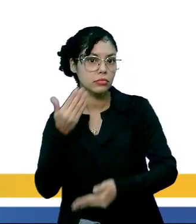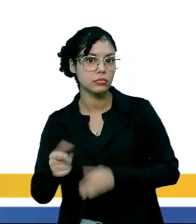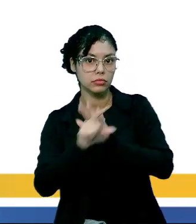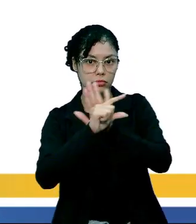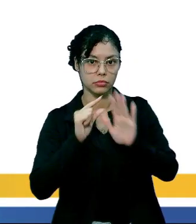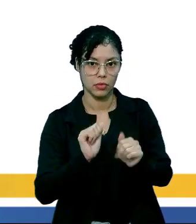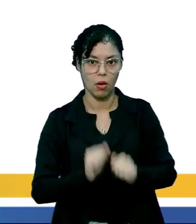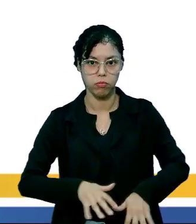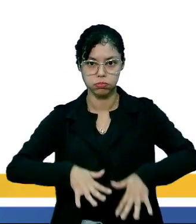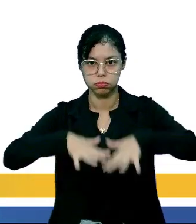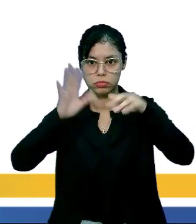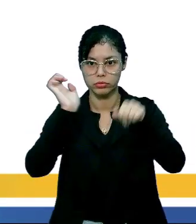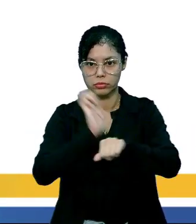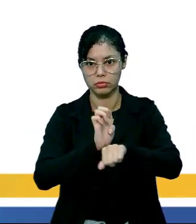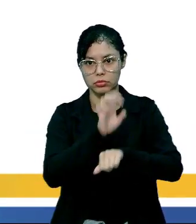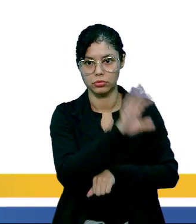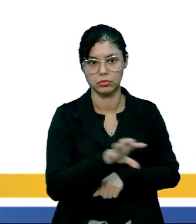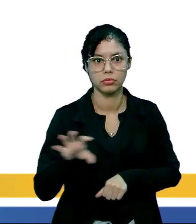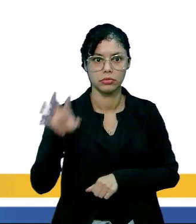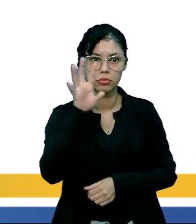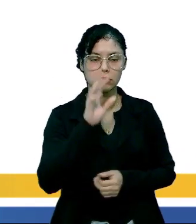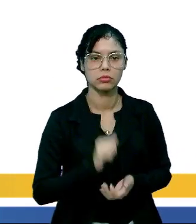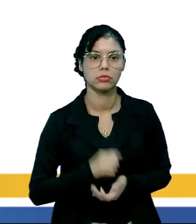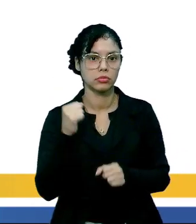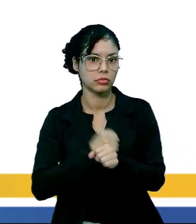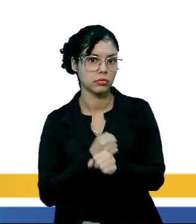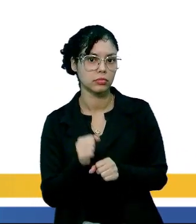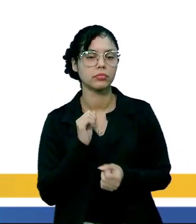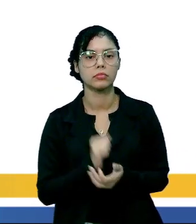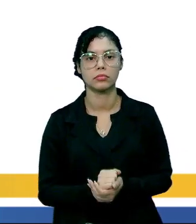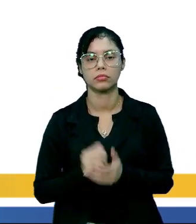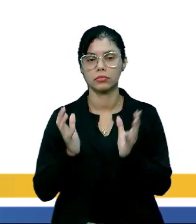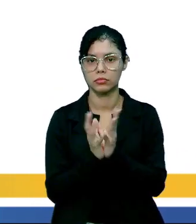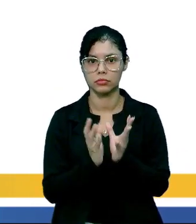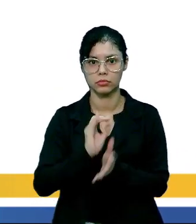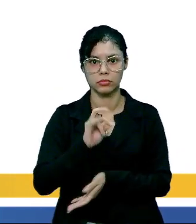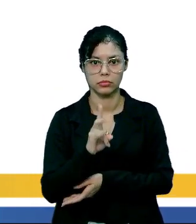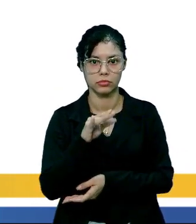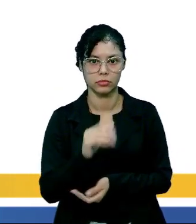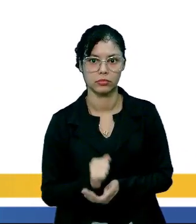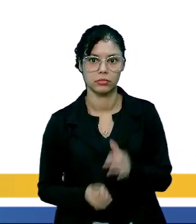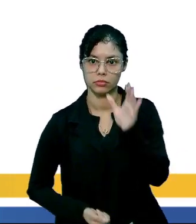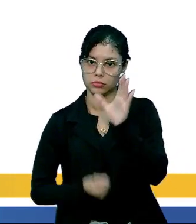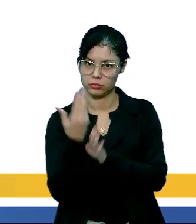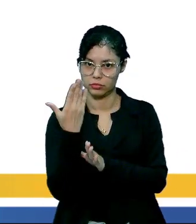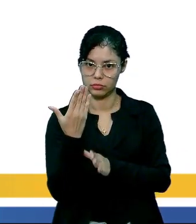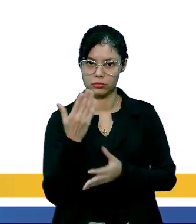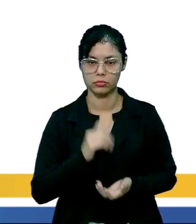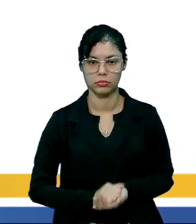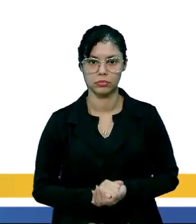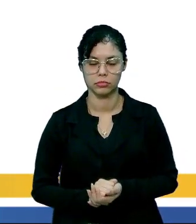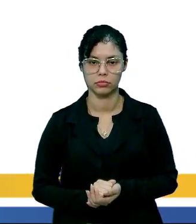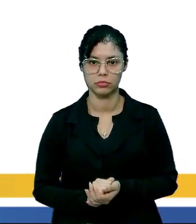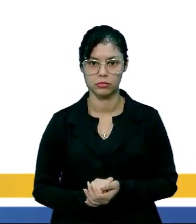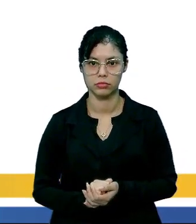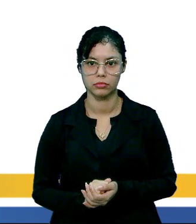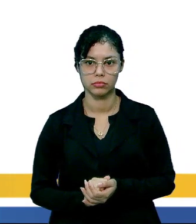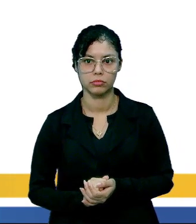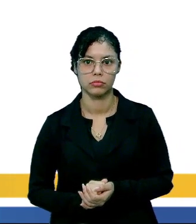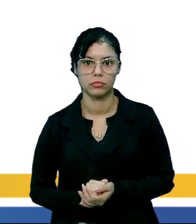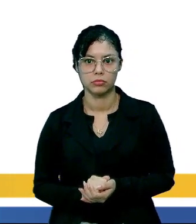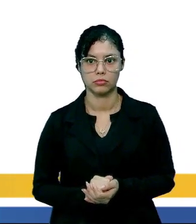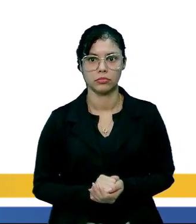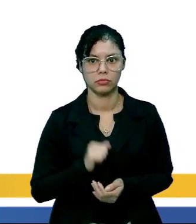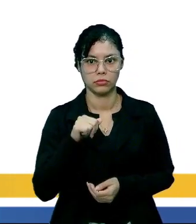Durante as enchentes que assolaram os estados da região, neste ano, uma comunidade no Orkut, olha só, gente, a época do Orkut,